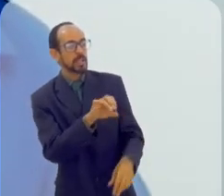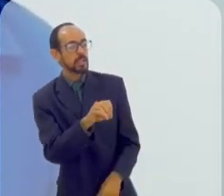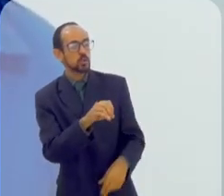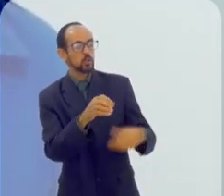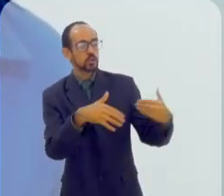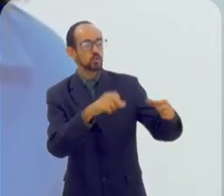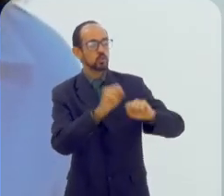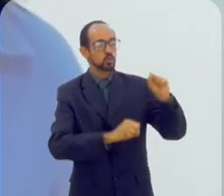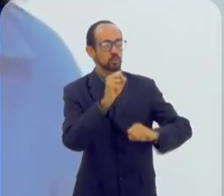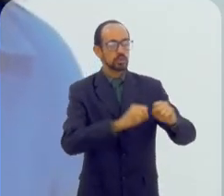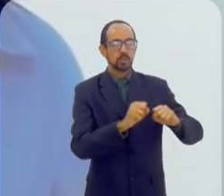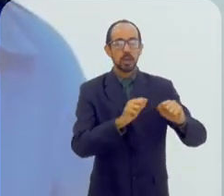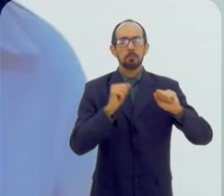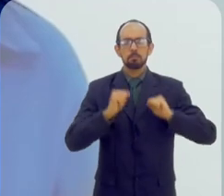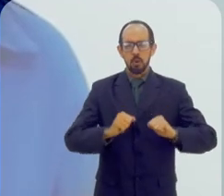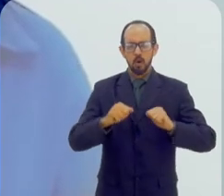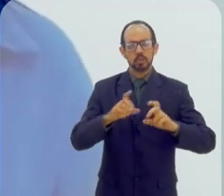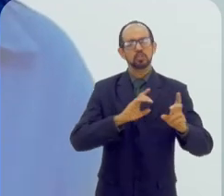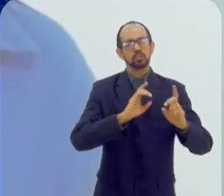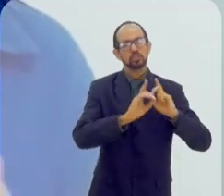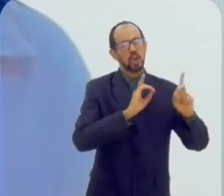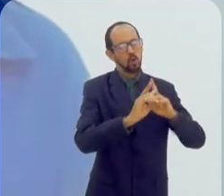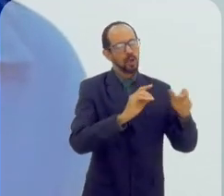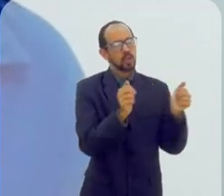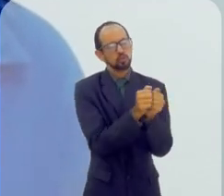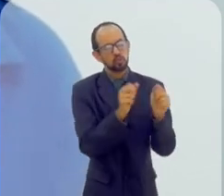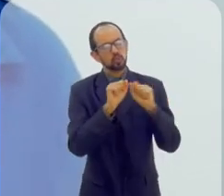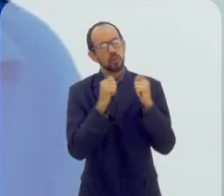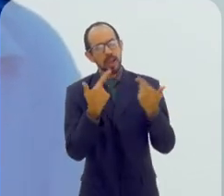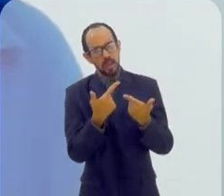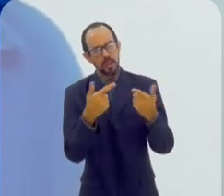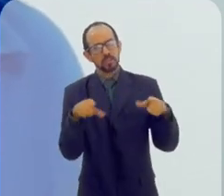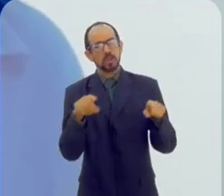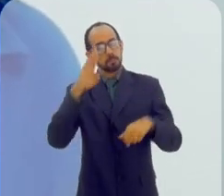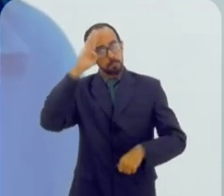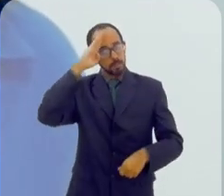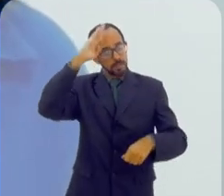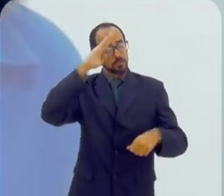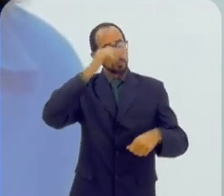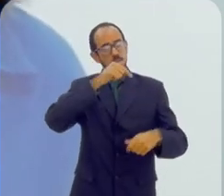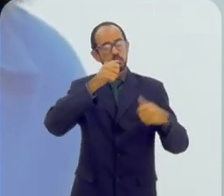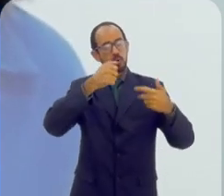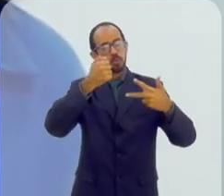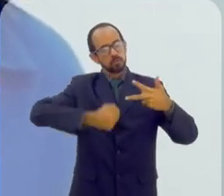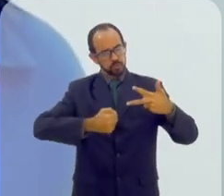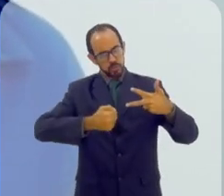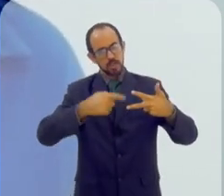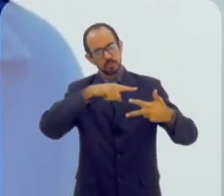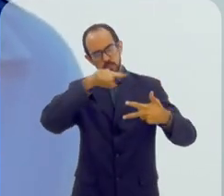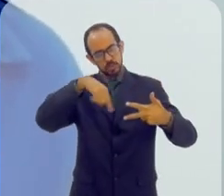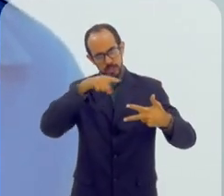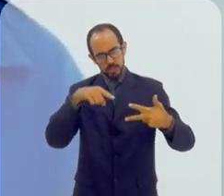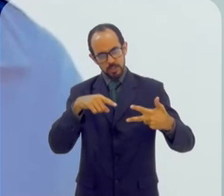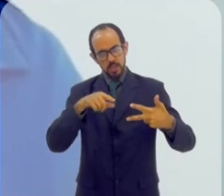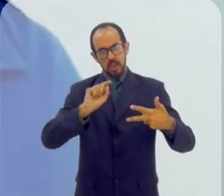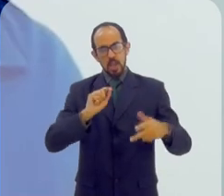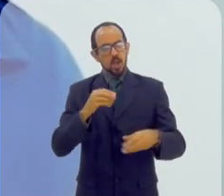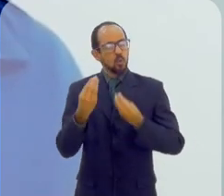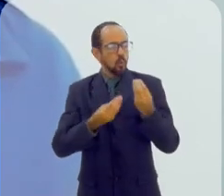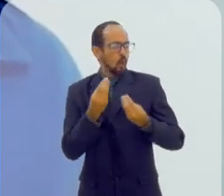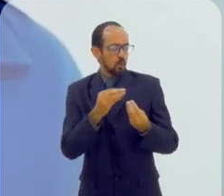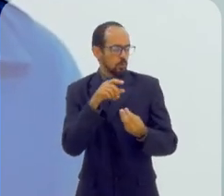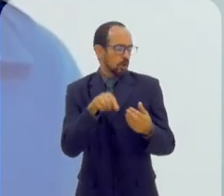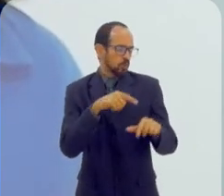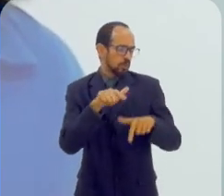nesse nesse diálogo com o Parlamento é com a sociedade principalmente com poder público né o governo do estado